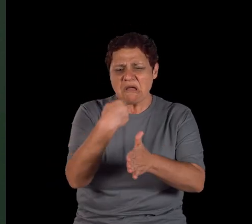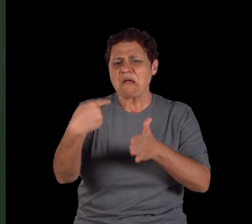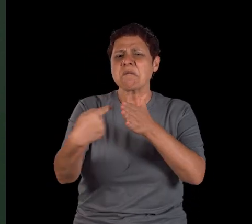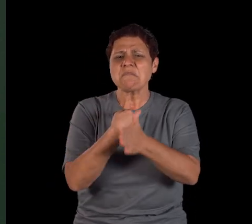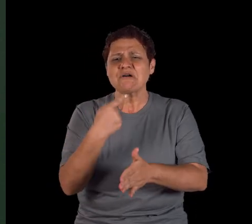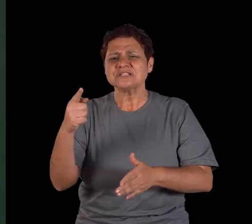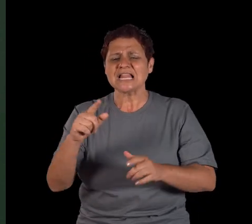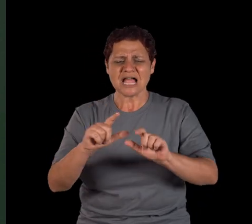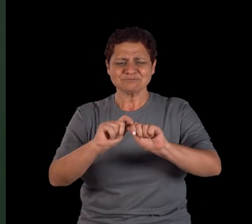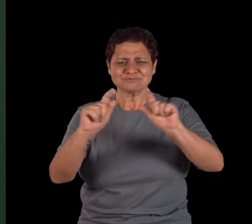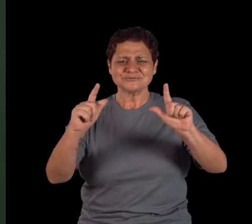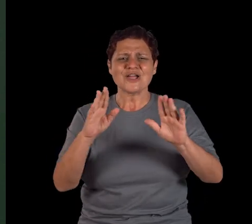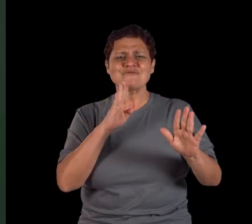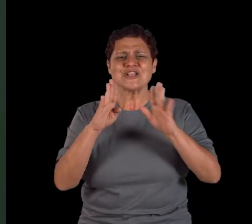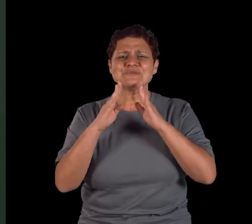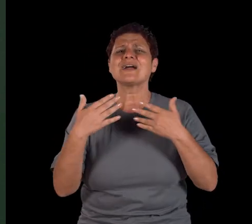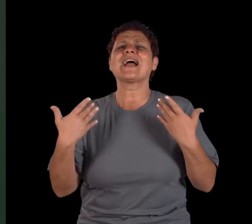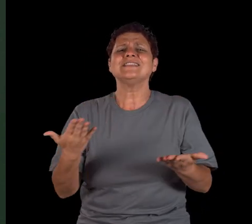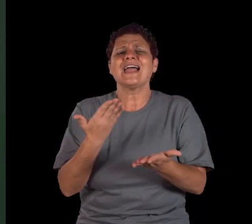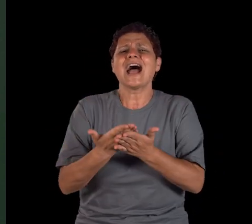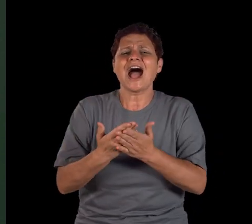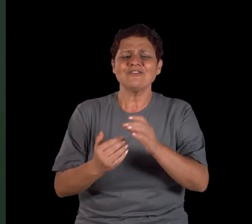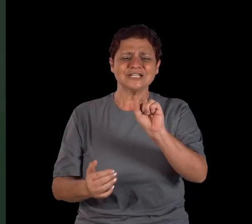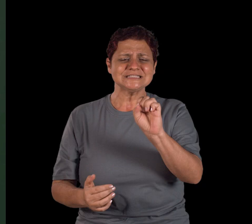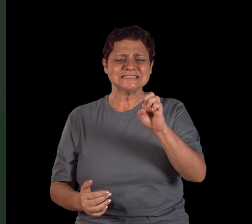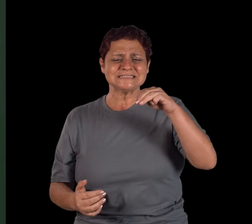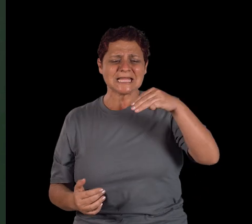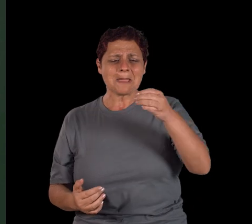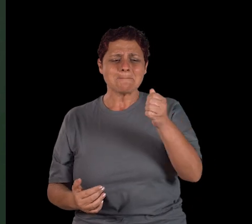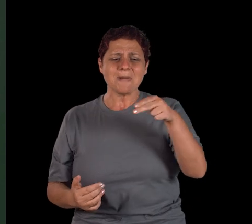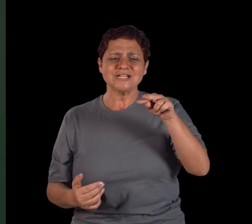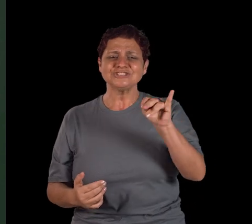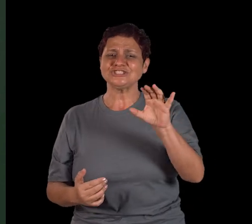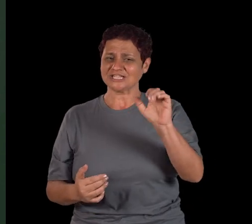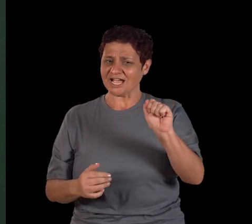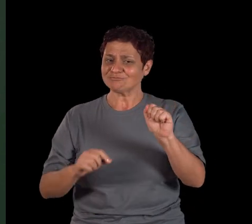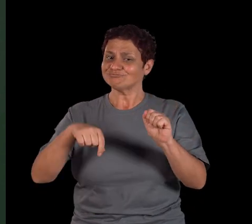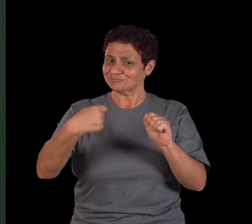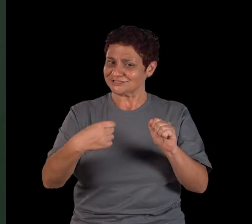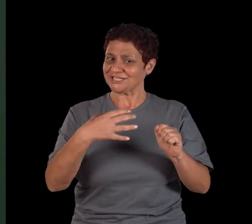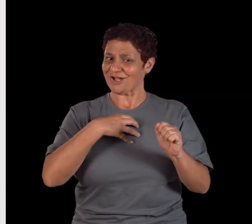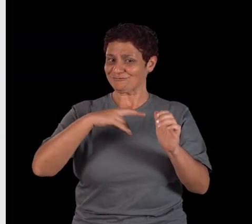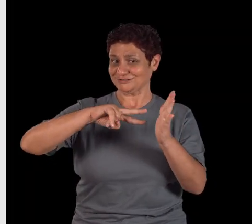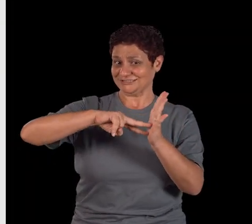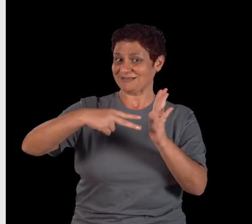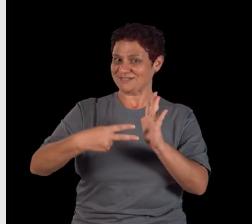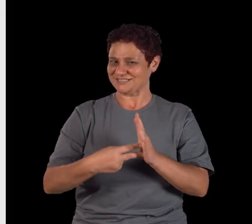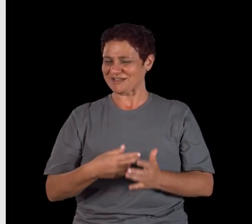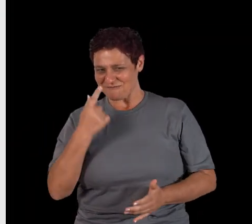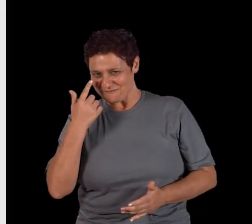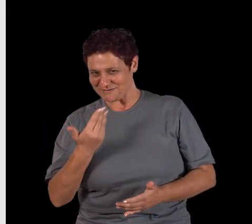lá na fanpage. Professor, cadê a aula de semântica? Bora então, semântica?